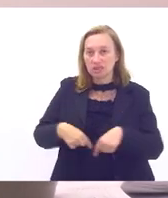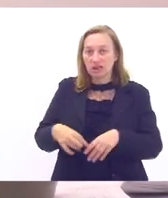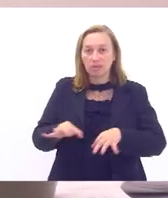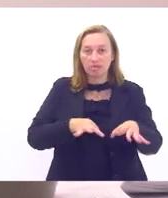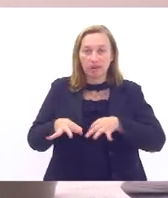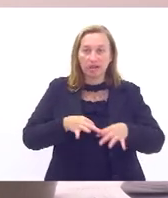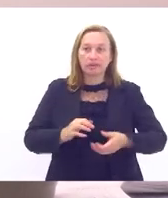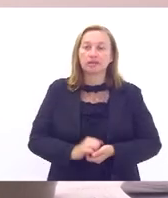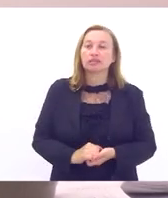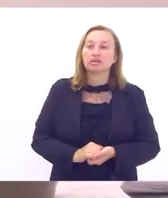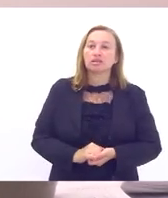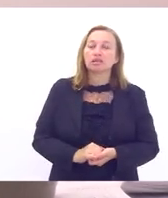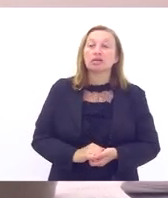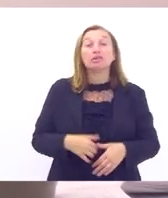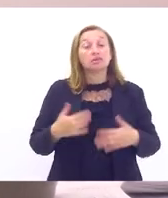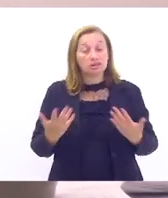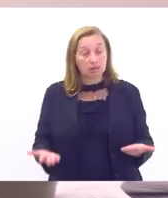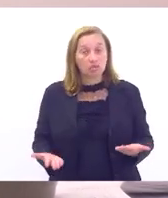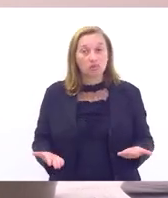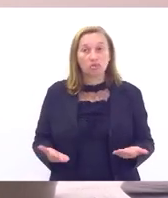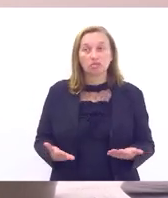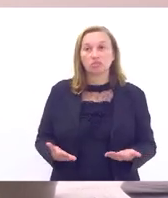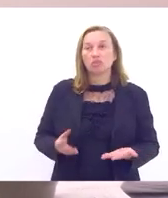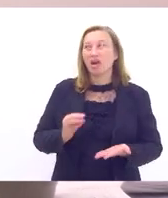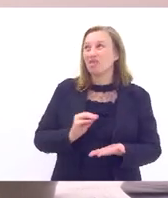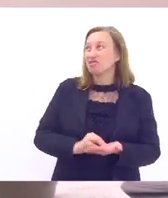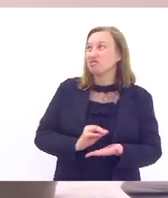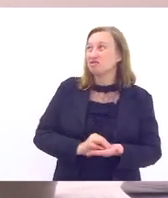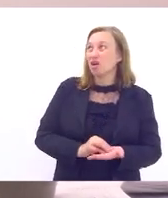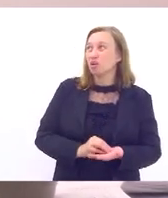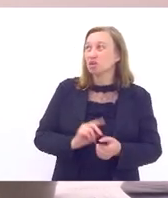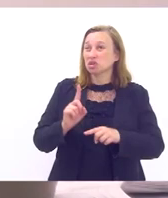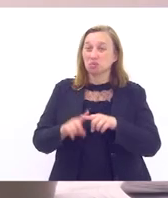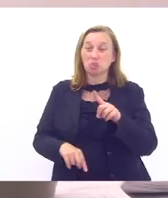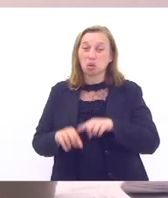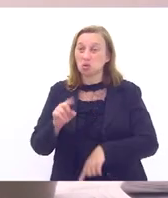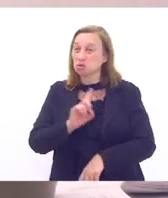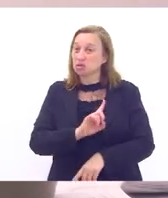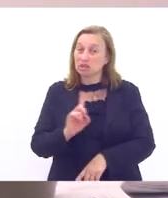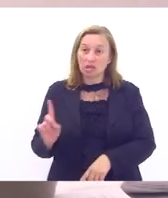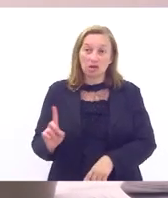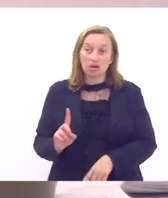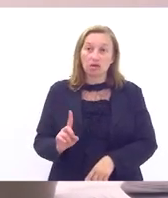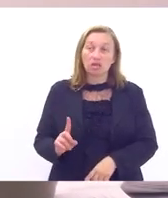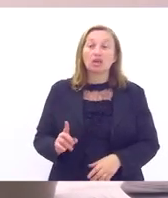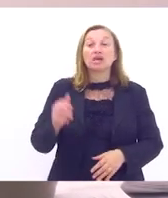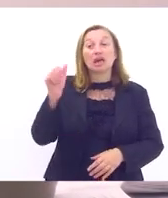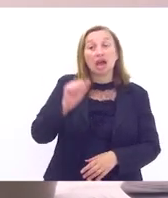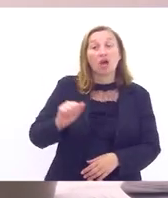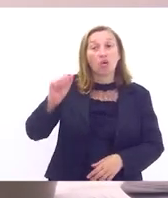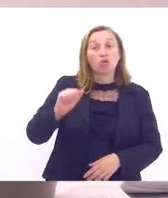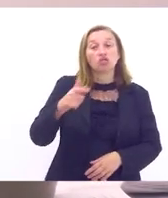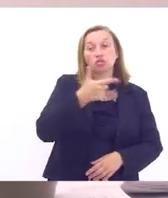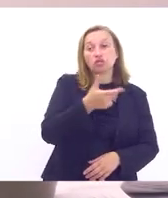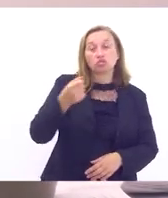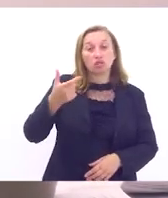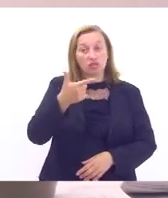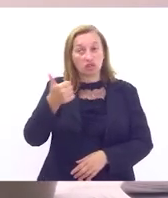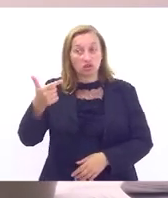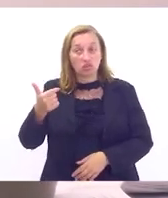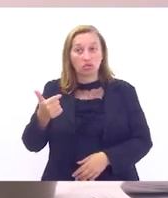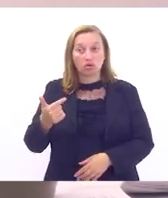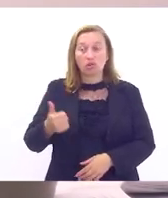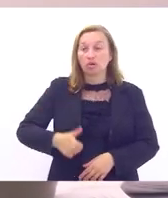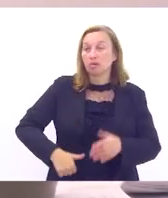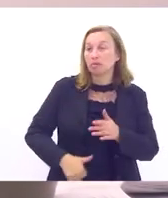isso. Então, não é exatamente a falta de equipamento, né, que a gente está tratando. Em agosto de 2022, foi a primeira vez